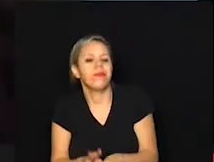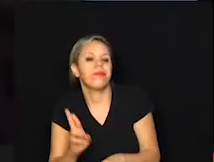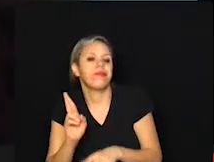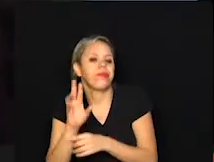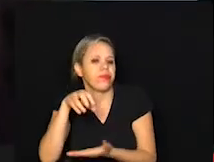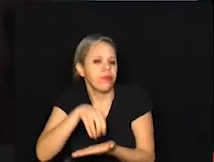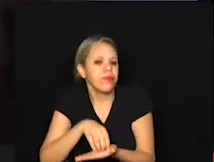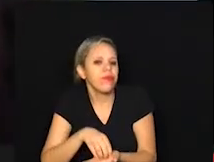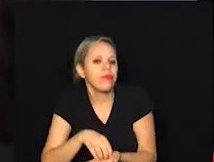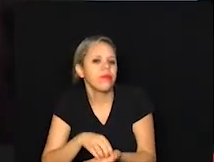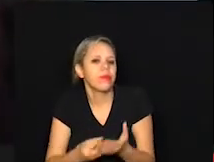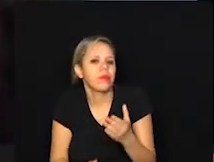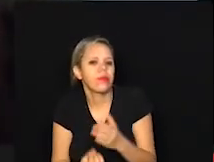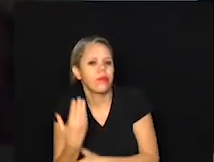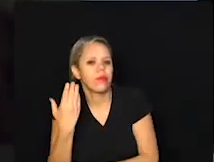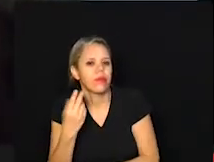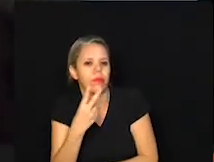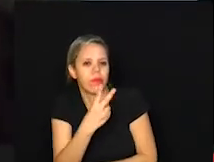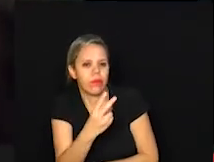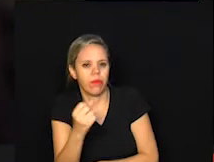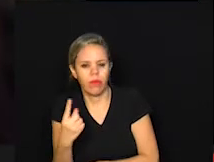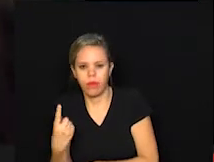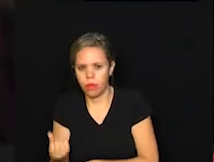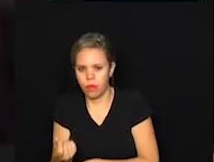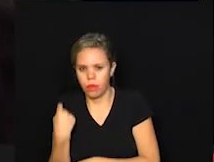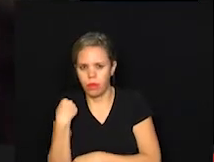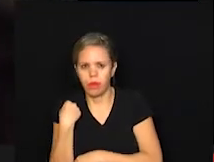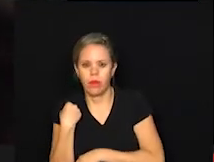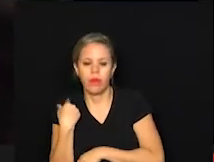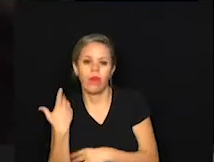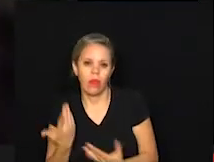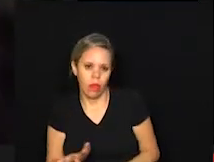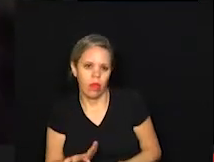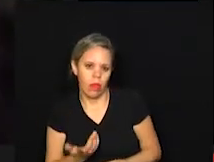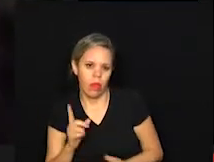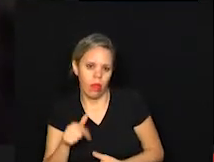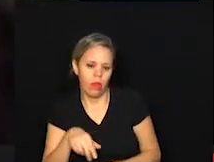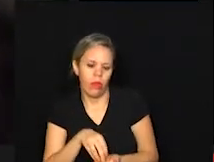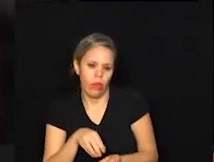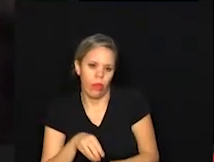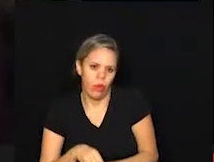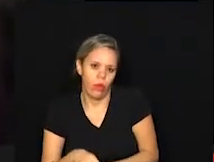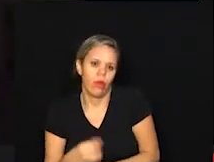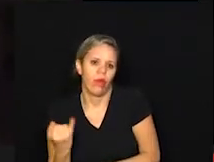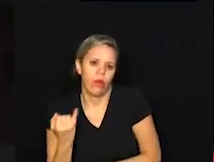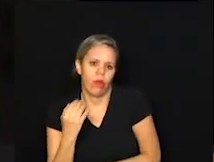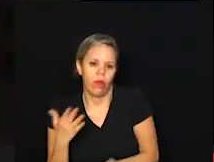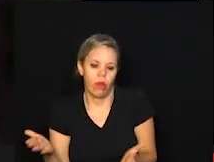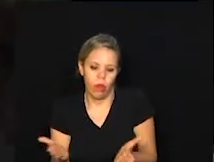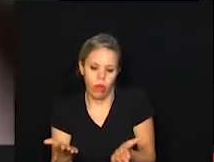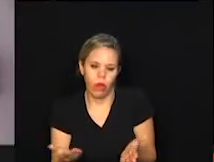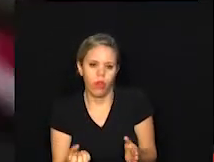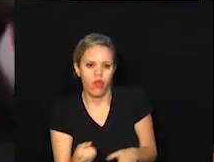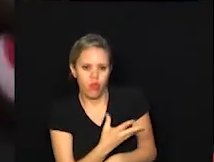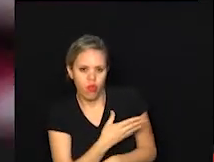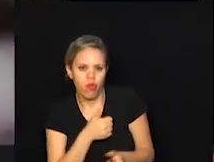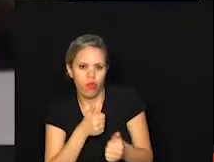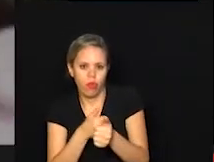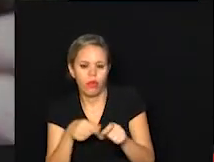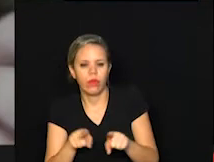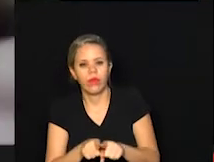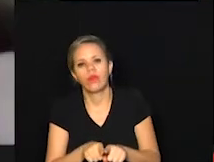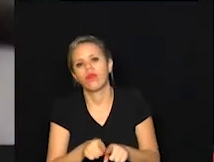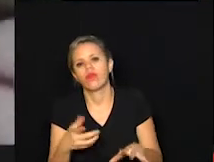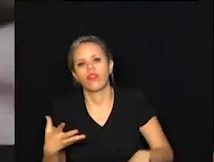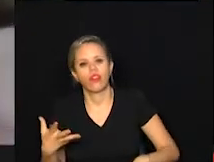Referência, ele foi inaugurado em 2016, então é um centro muito recente, é um serviço multidisciplinar